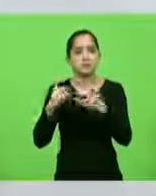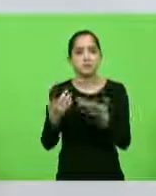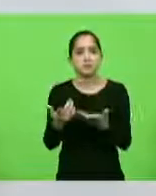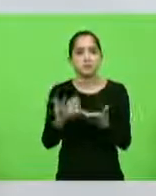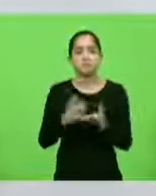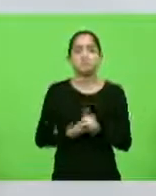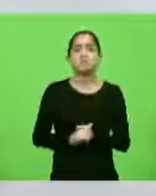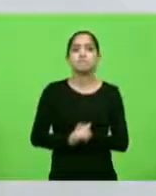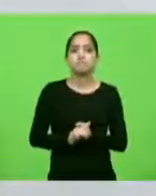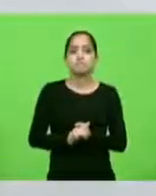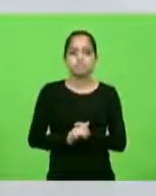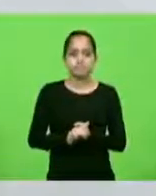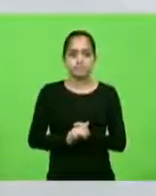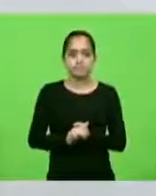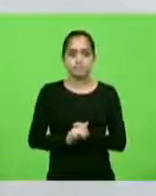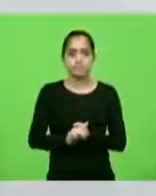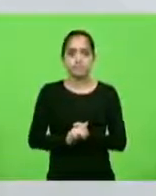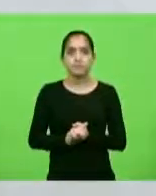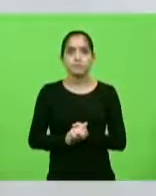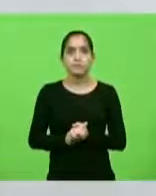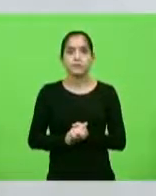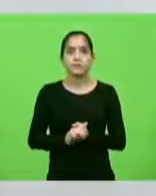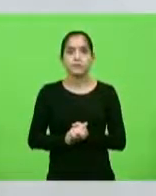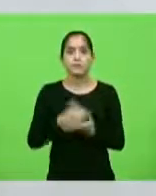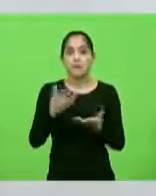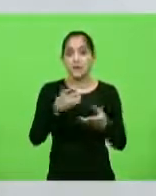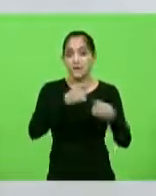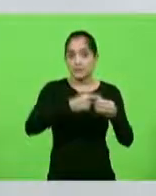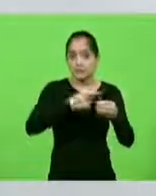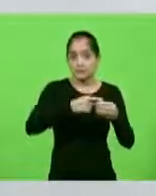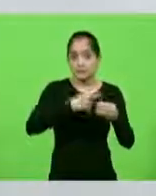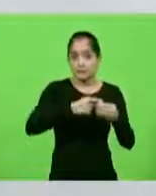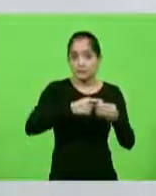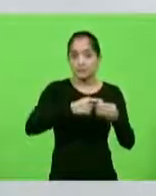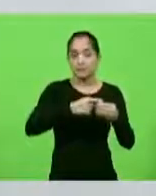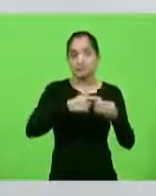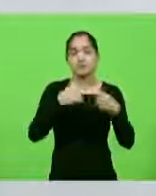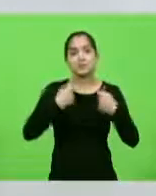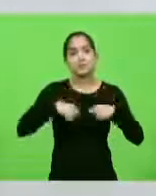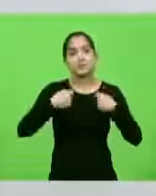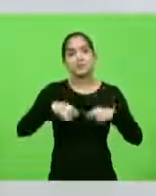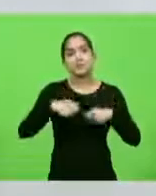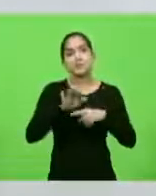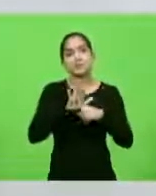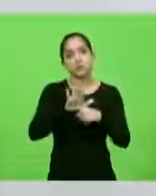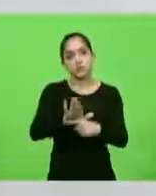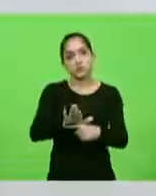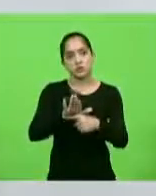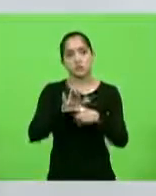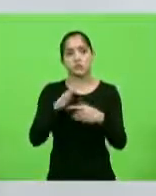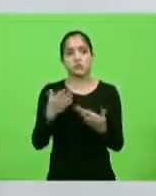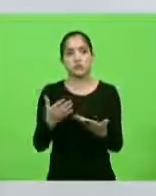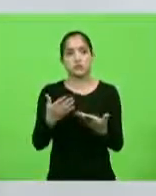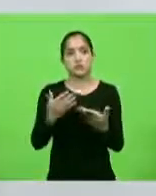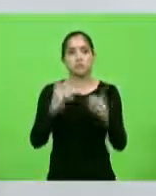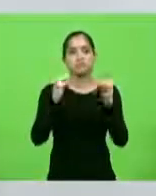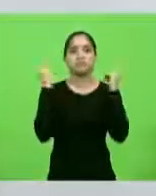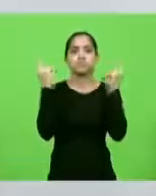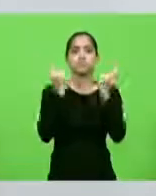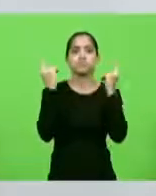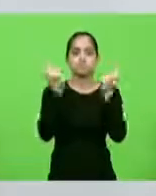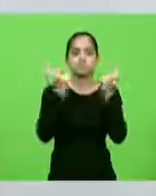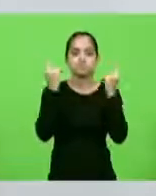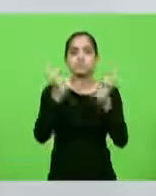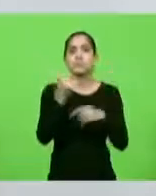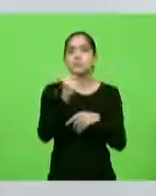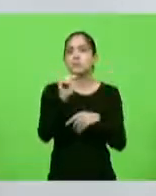obra, quem sabe, que estava muito além da nossa alçada, mas a cidade está suplicando por ter uma ambulância. Eles estão sem ambulância,